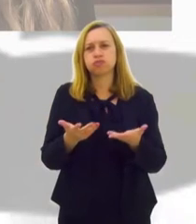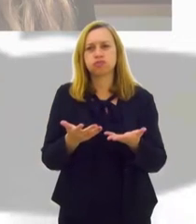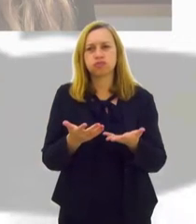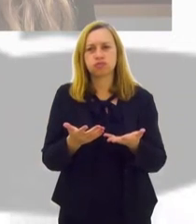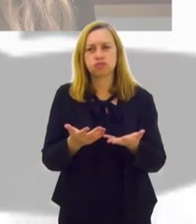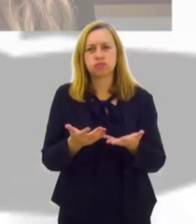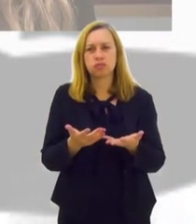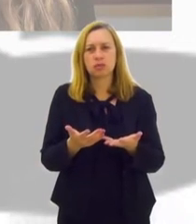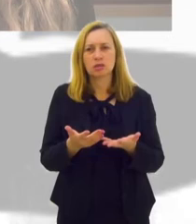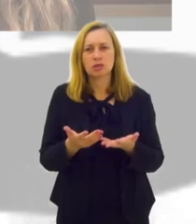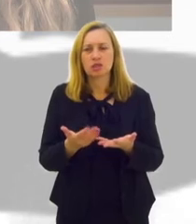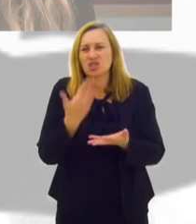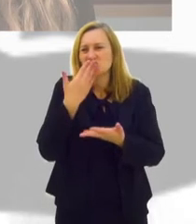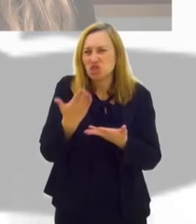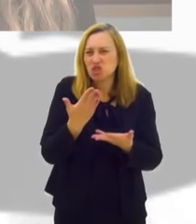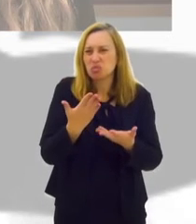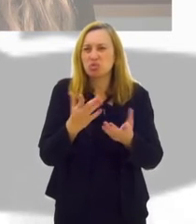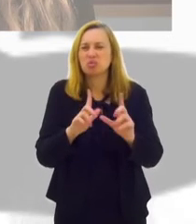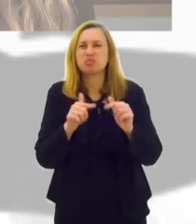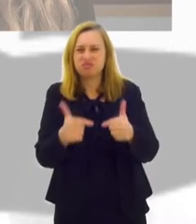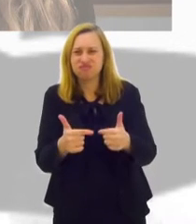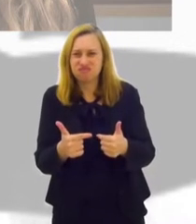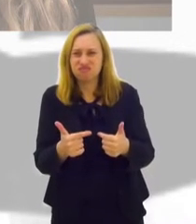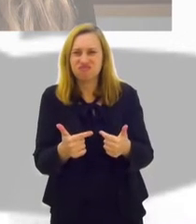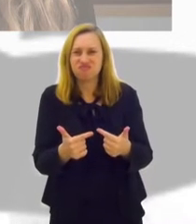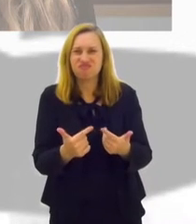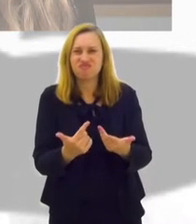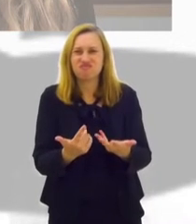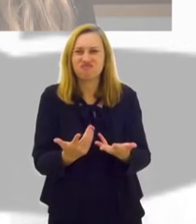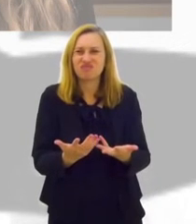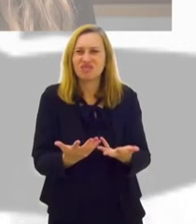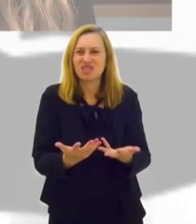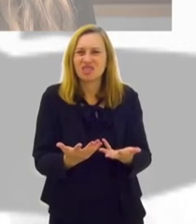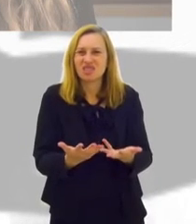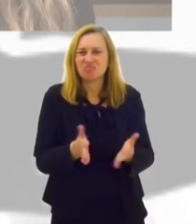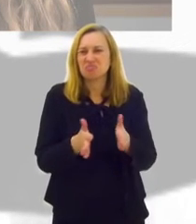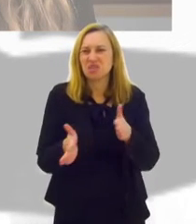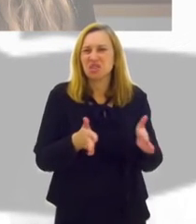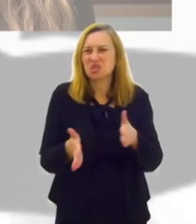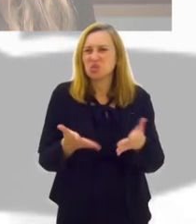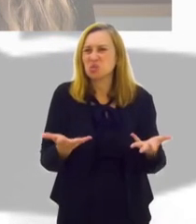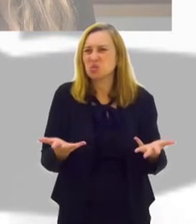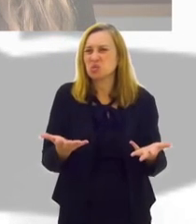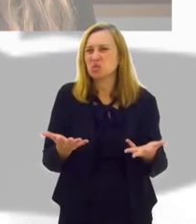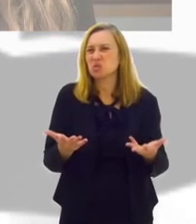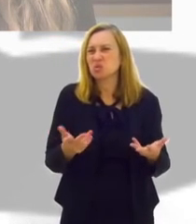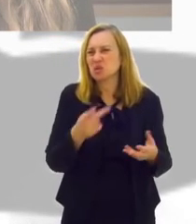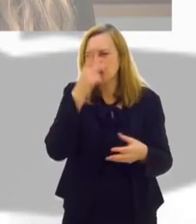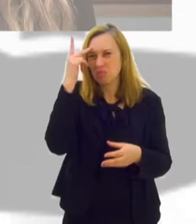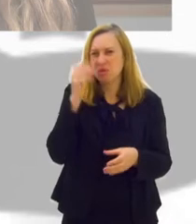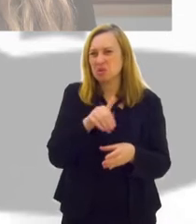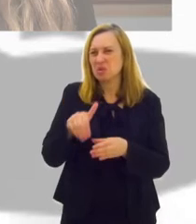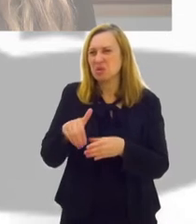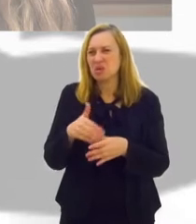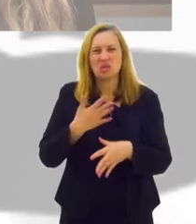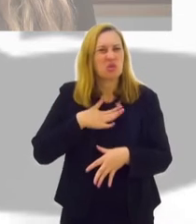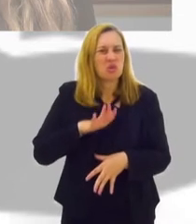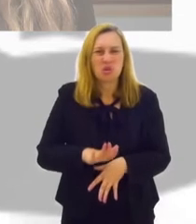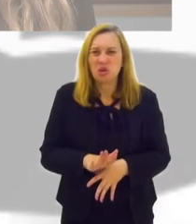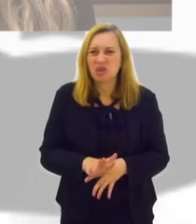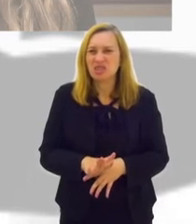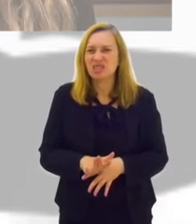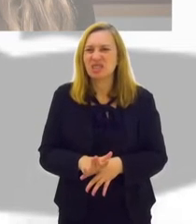né, caso haja esse tipo de atitude, né, torna o período eleitoral um período que o eleitor não